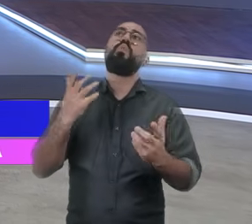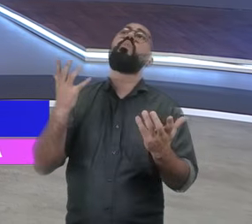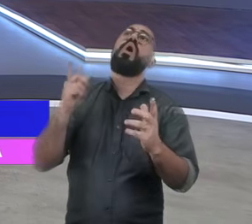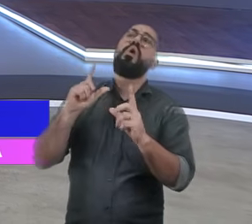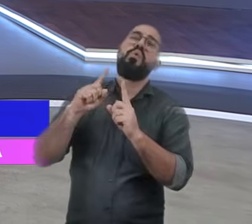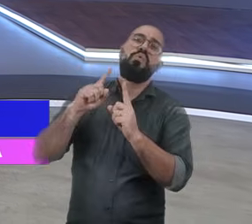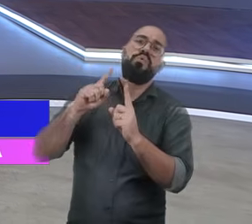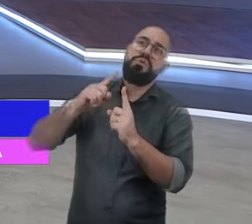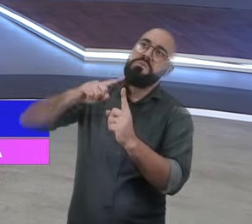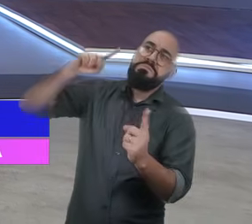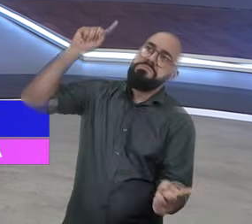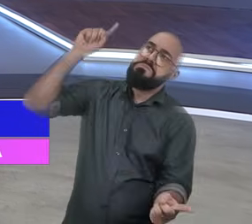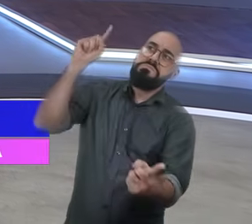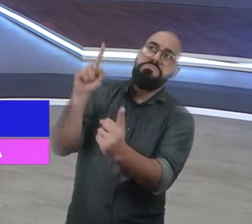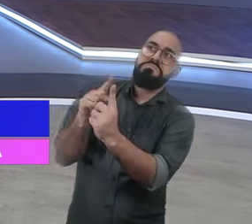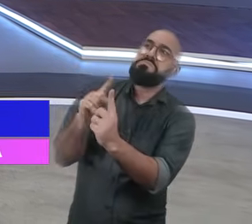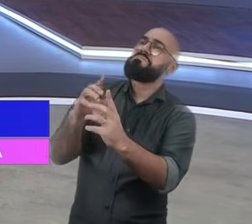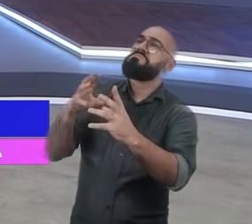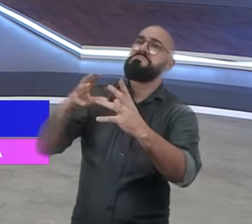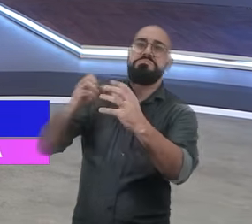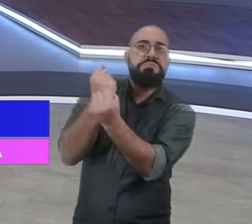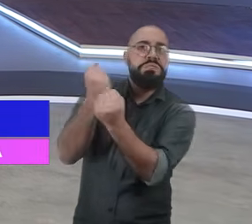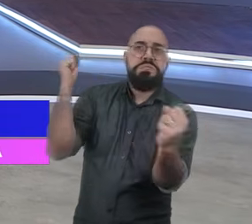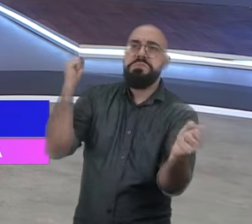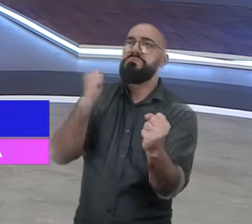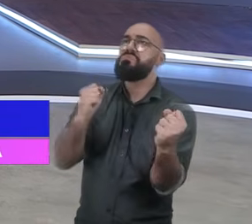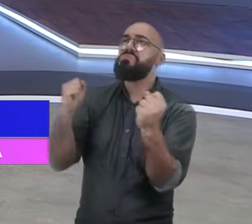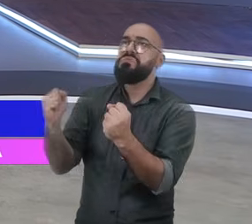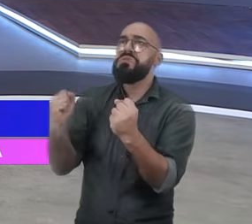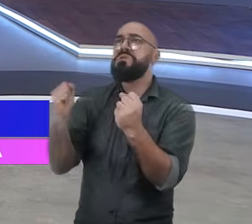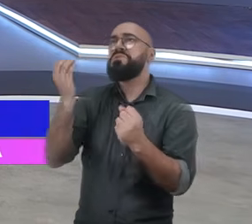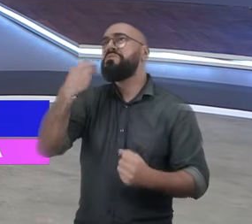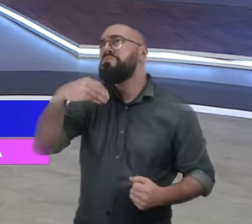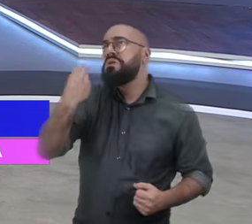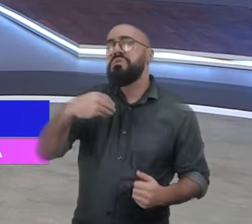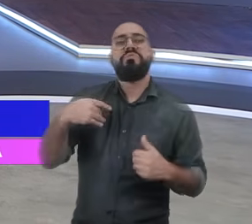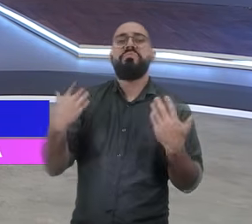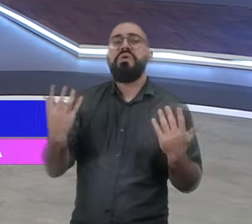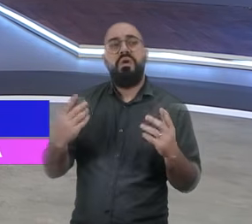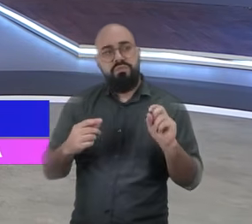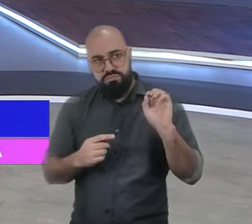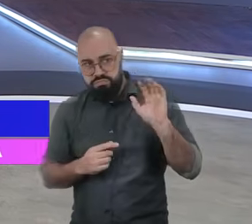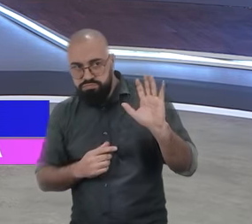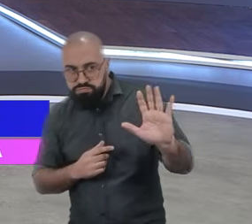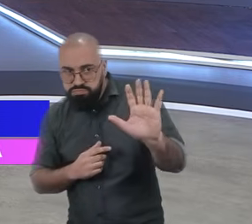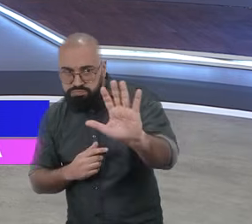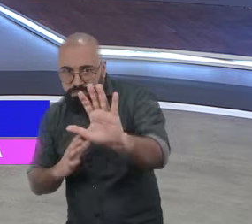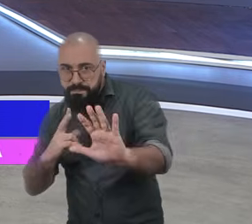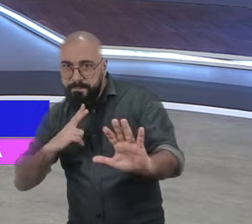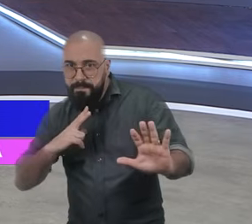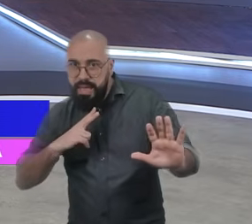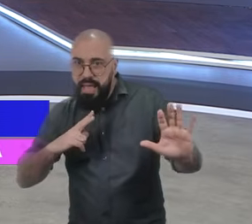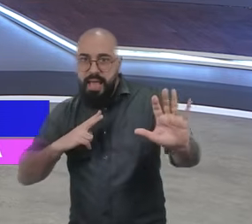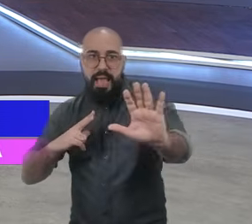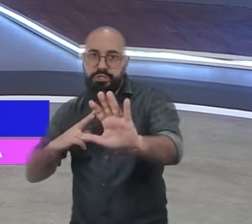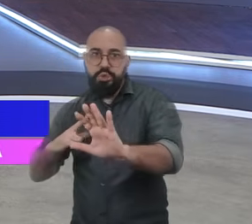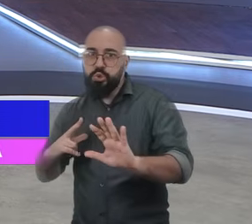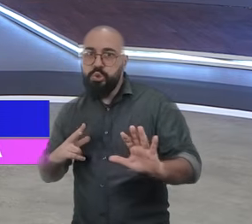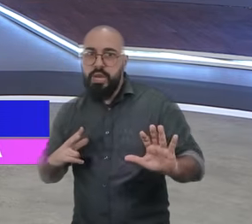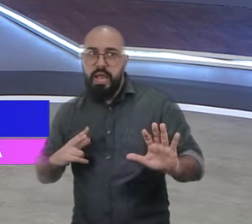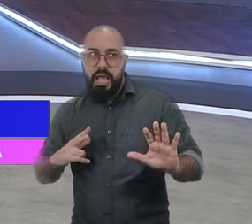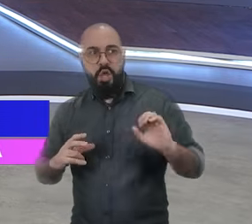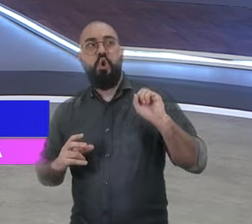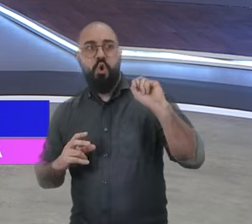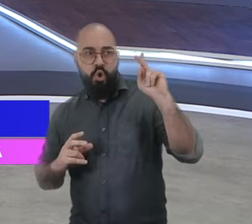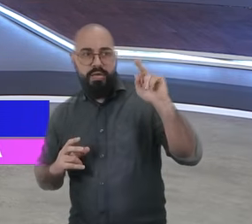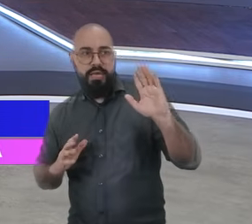gente que tem Deus grande e conheço gente que tem Deus pequeno. Isso não tem nada a ver com quem Deus é e nem com